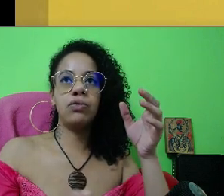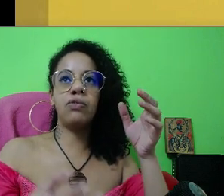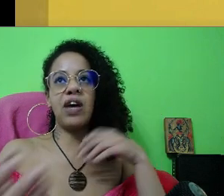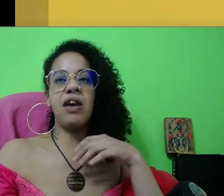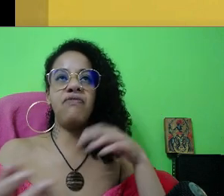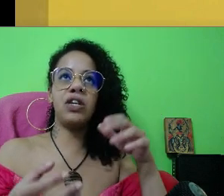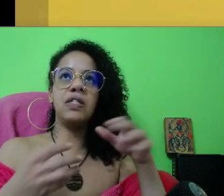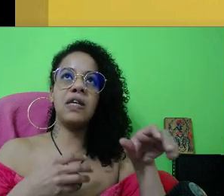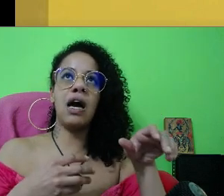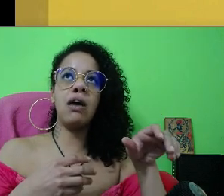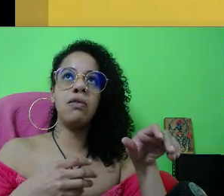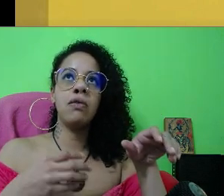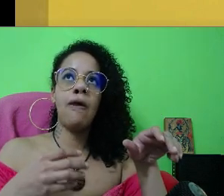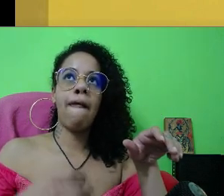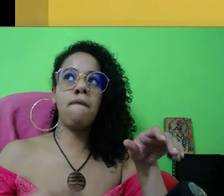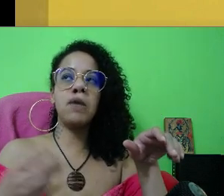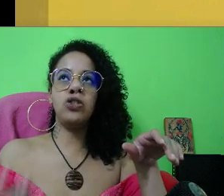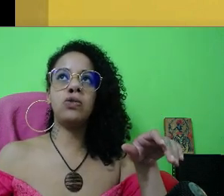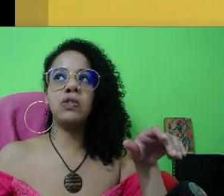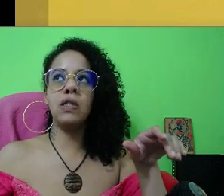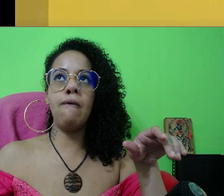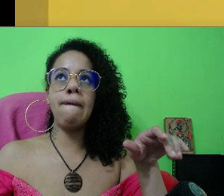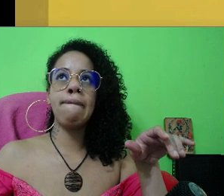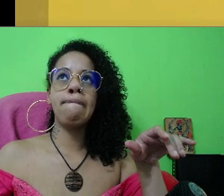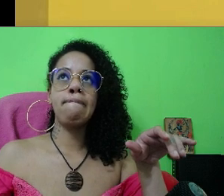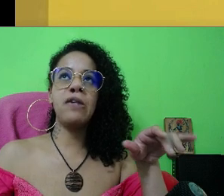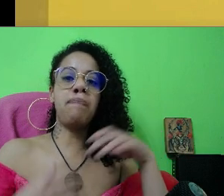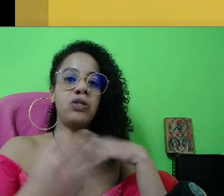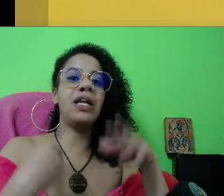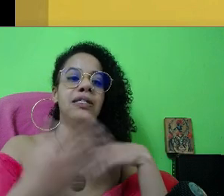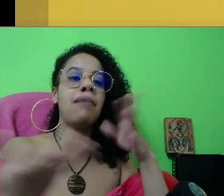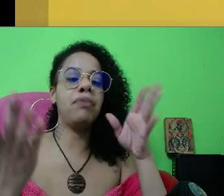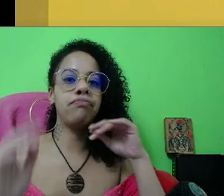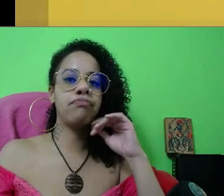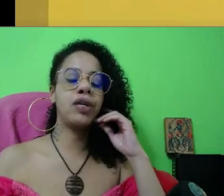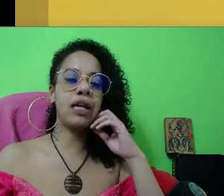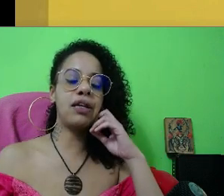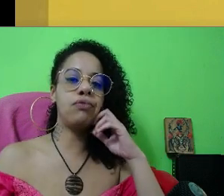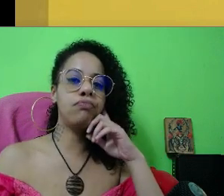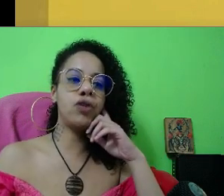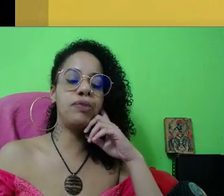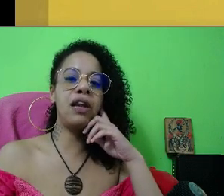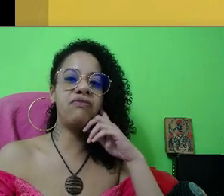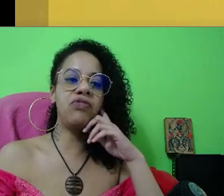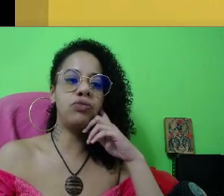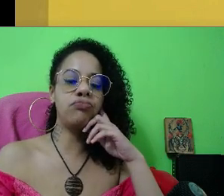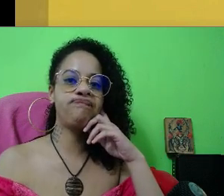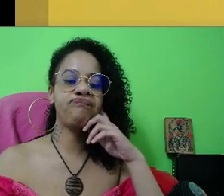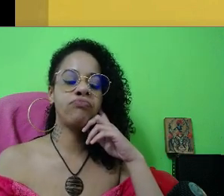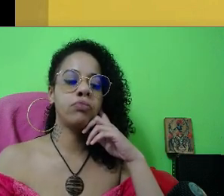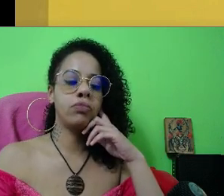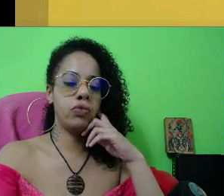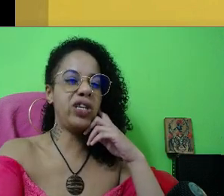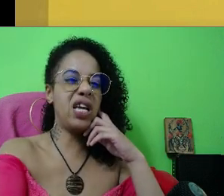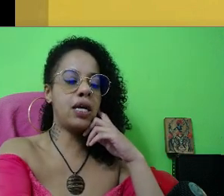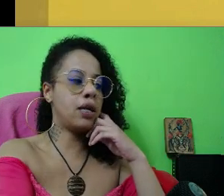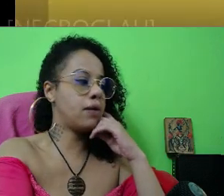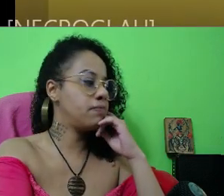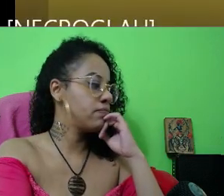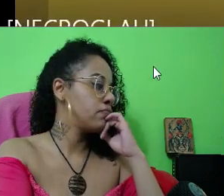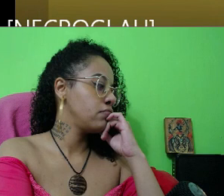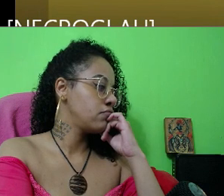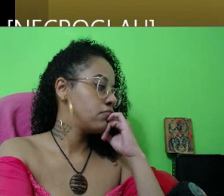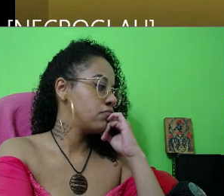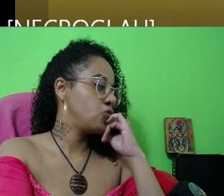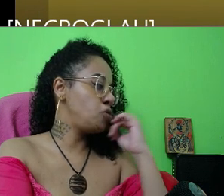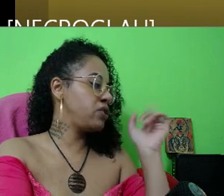tu vai referenciar uma discussão e a pessoa nem sabe que tá tendo o nome dela envolvido doideira